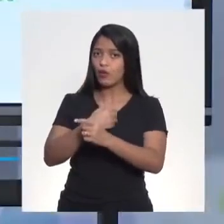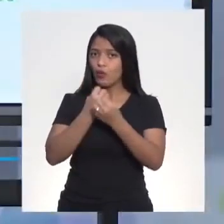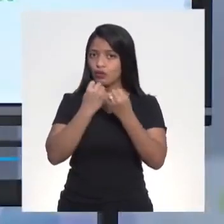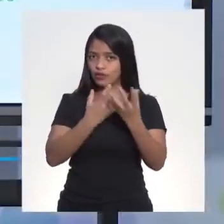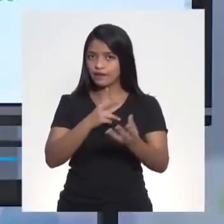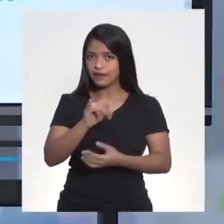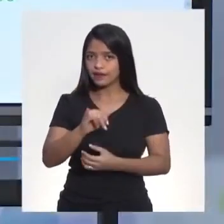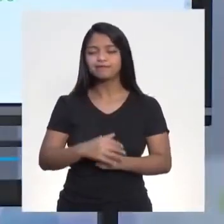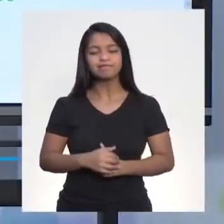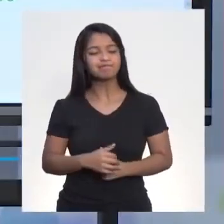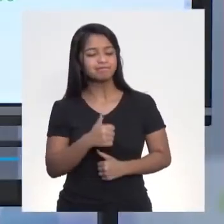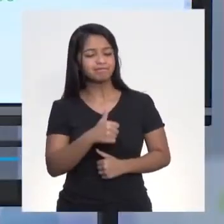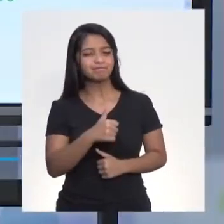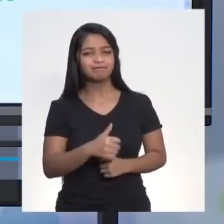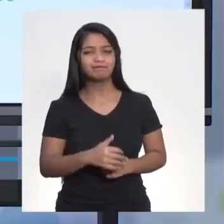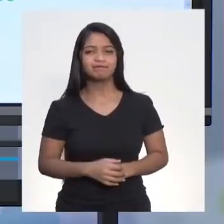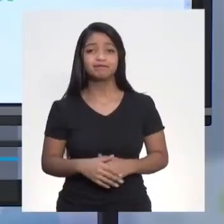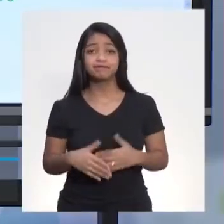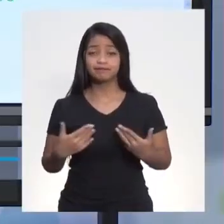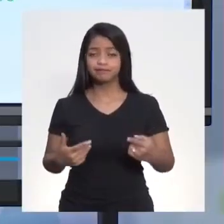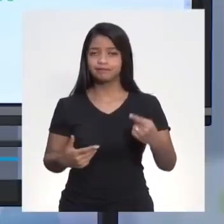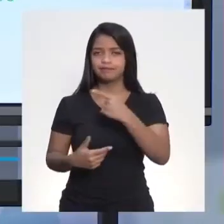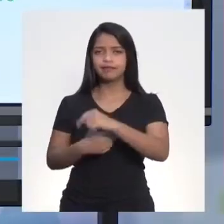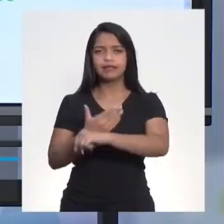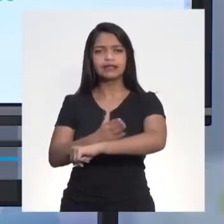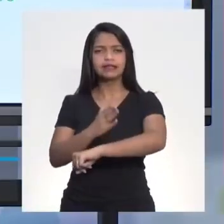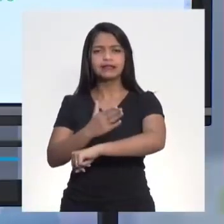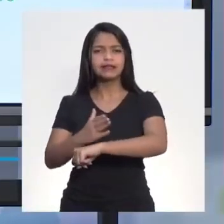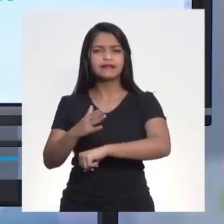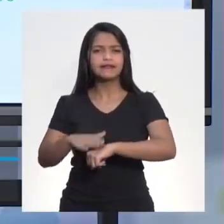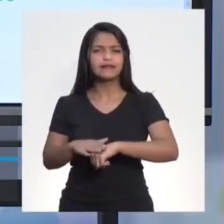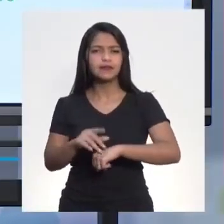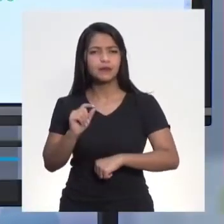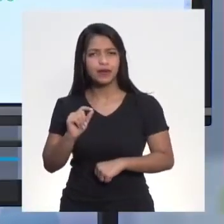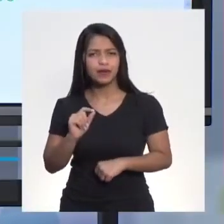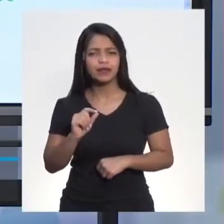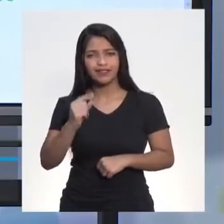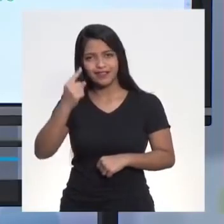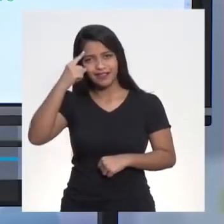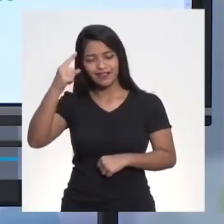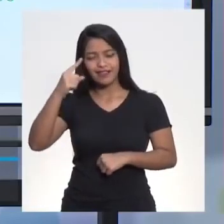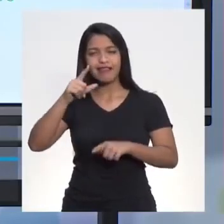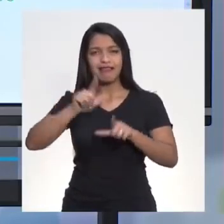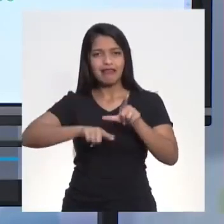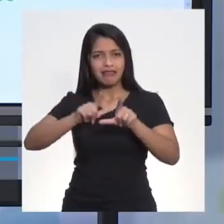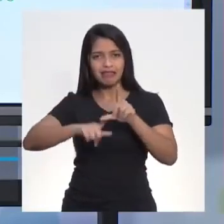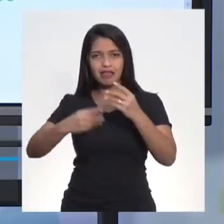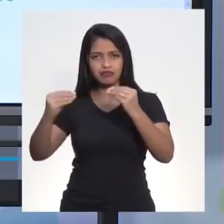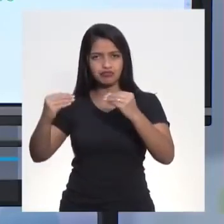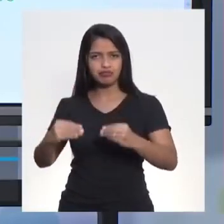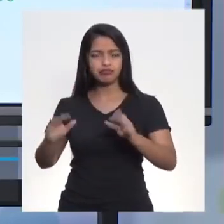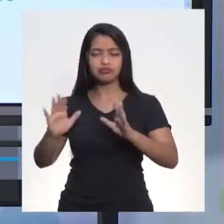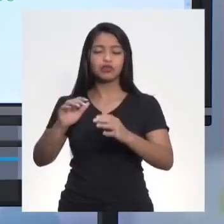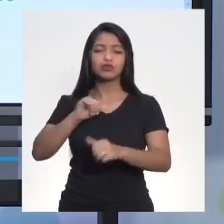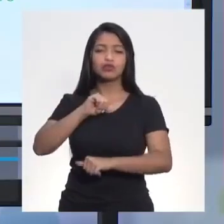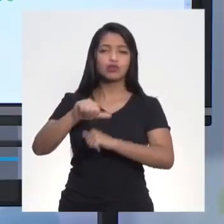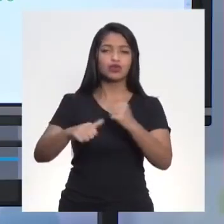que nós fizemos nesse exercício? Em vez de usar as letras, como vocês viram anteriormente, nós utilizamos os